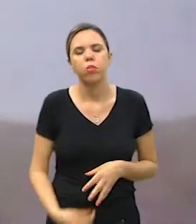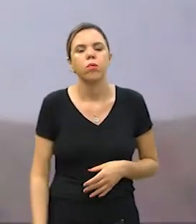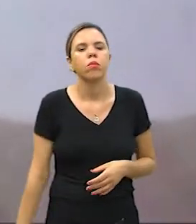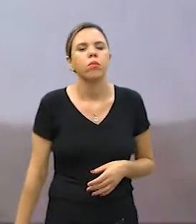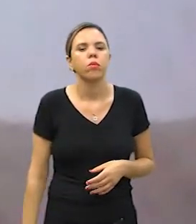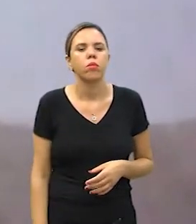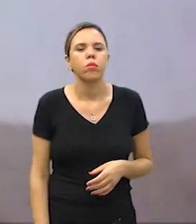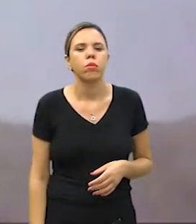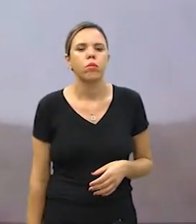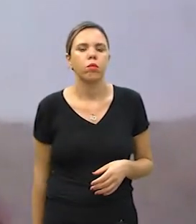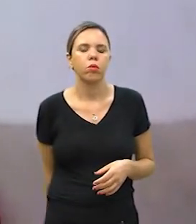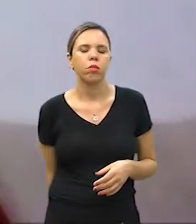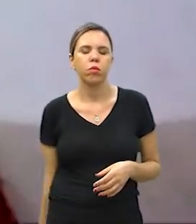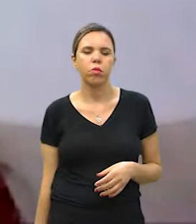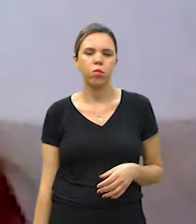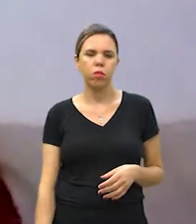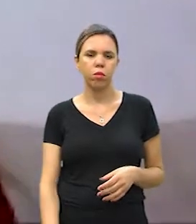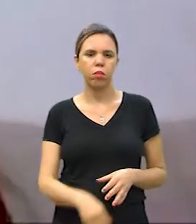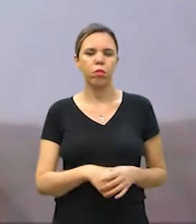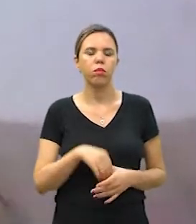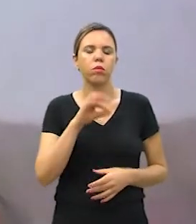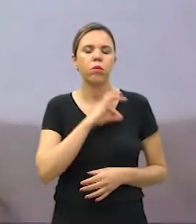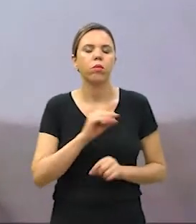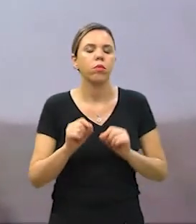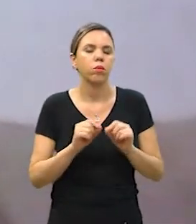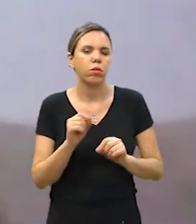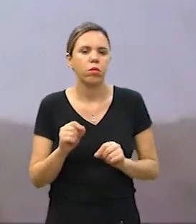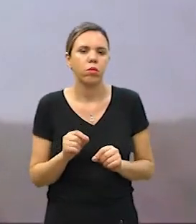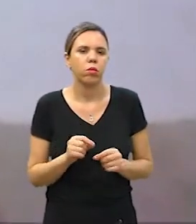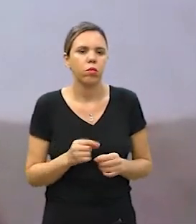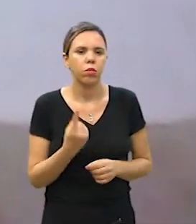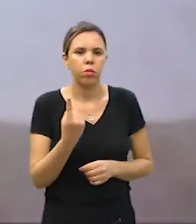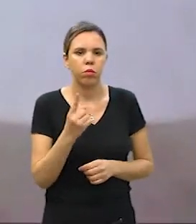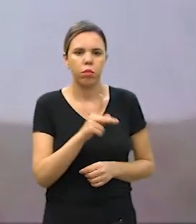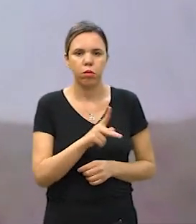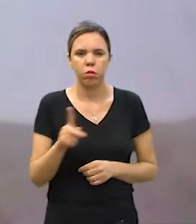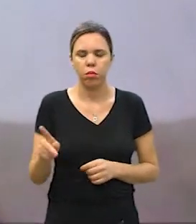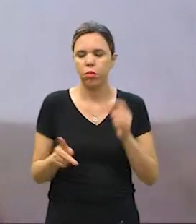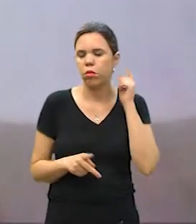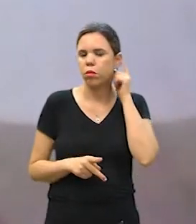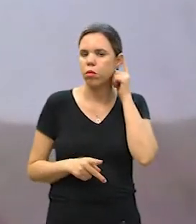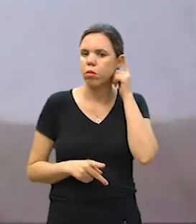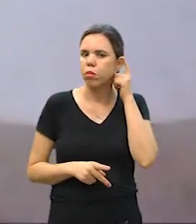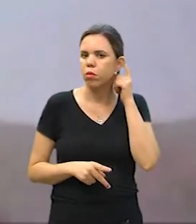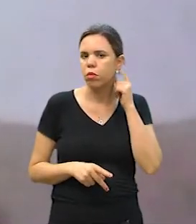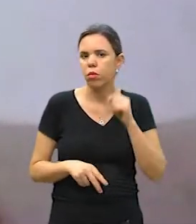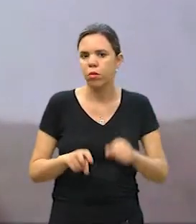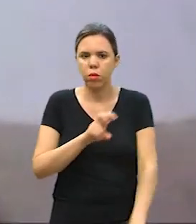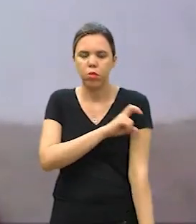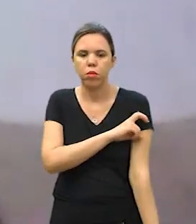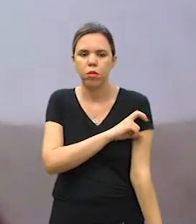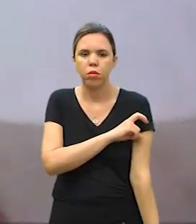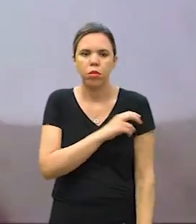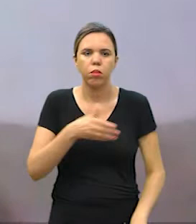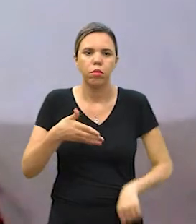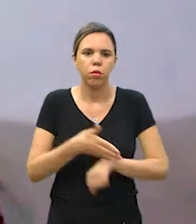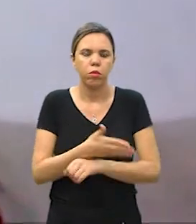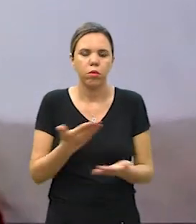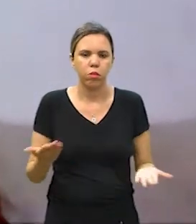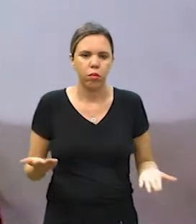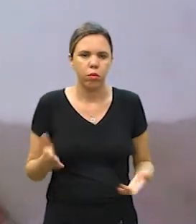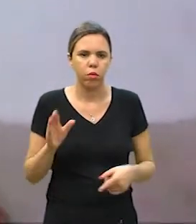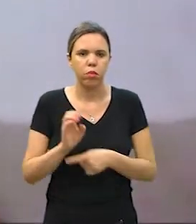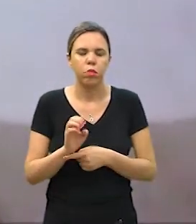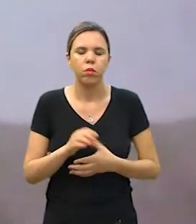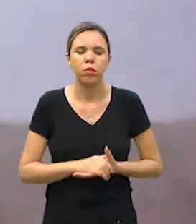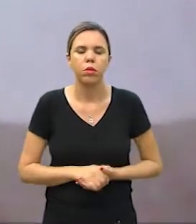Tá? E agora, né, os rendimentos. Então, olha, um professor ou uma professora até o 5º ano, entrando agora